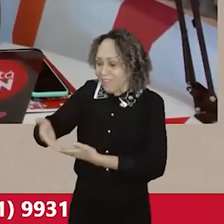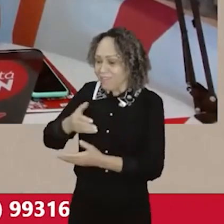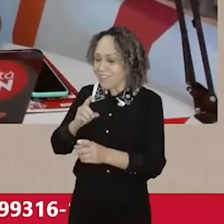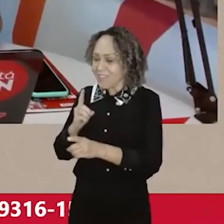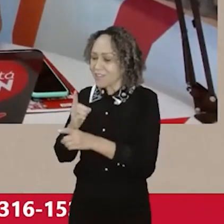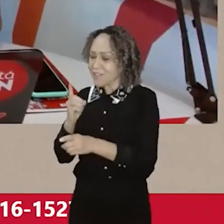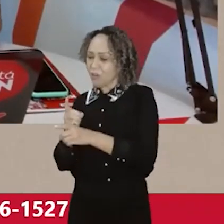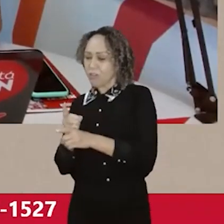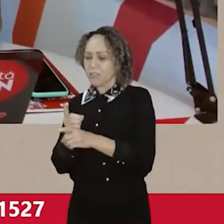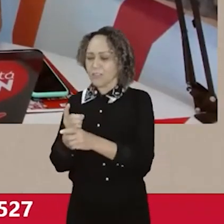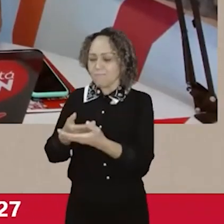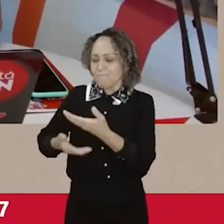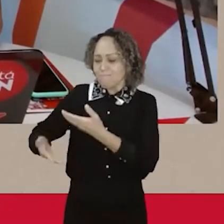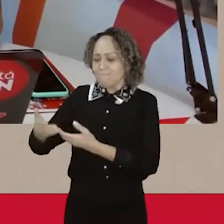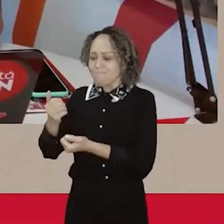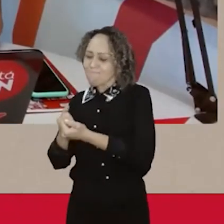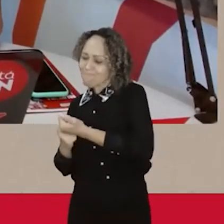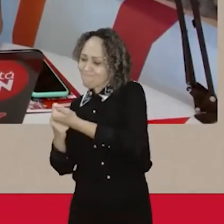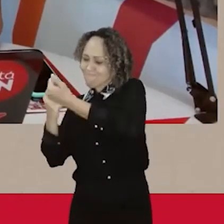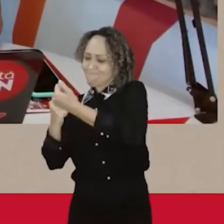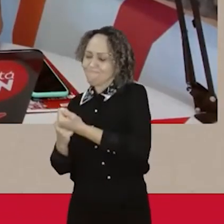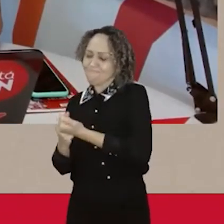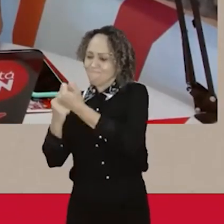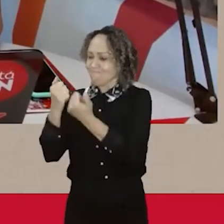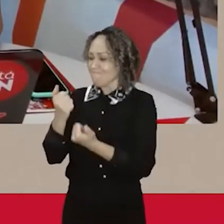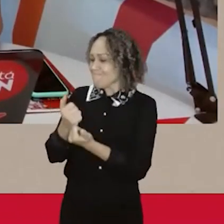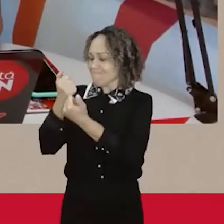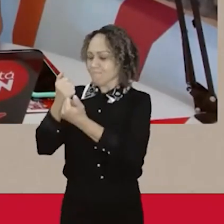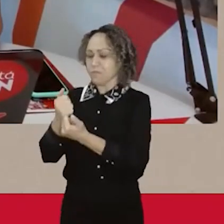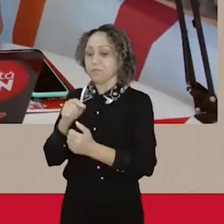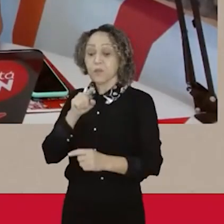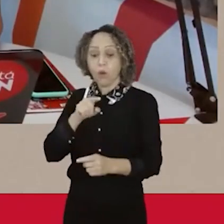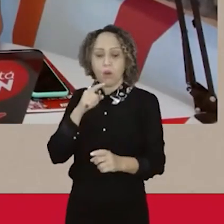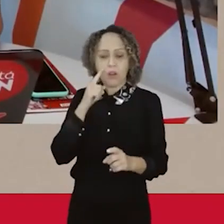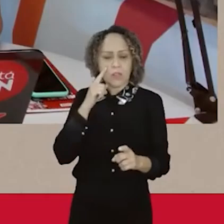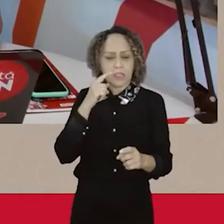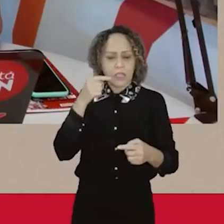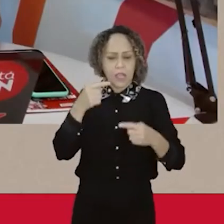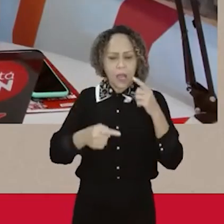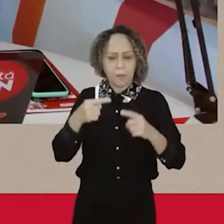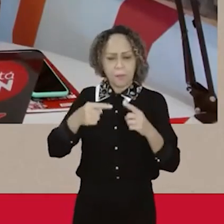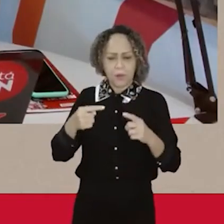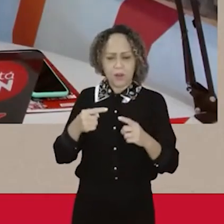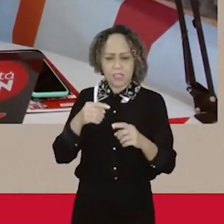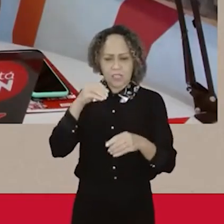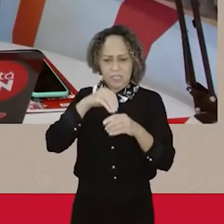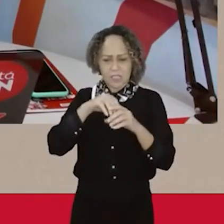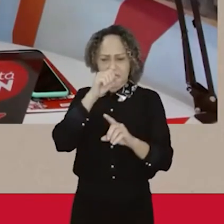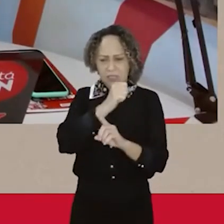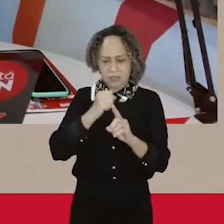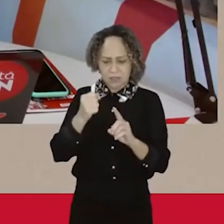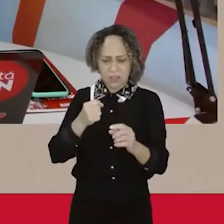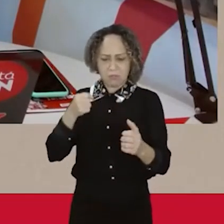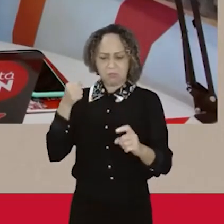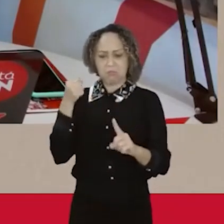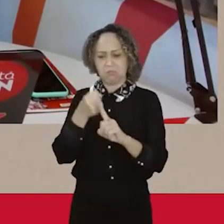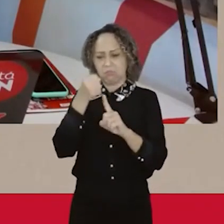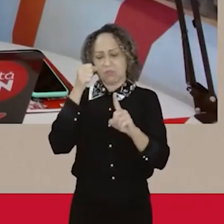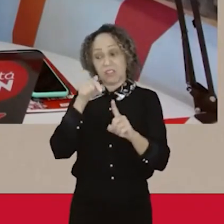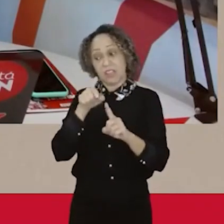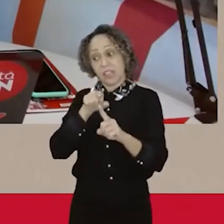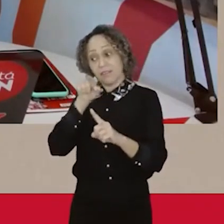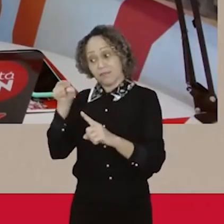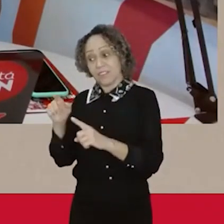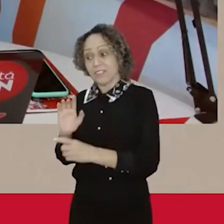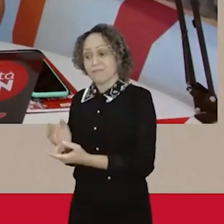também, né? A política, olha o impacto que a política teve também nessa questão social. E você falando da interrupção, né,